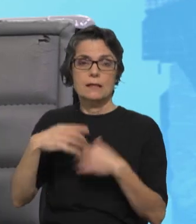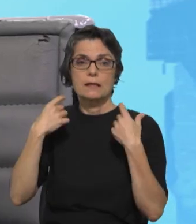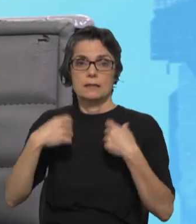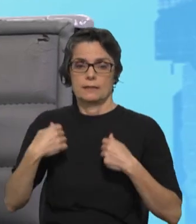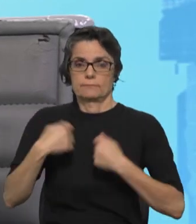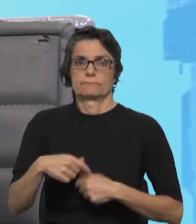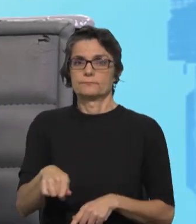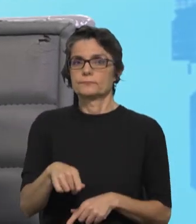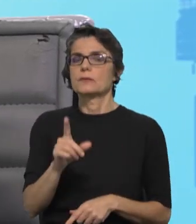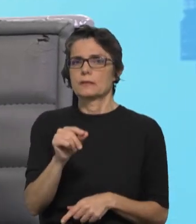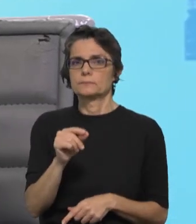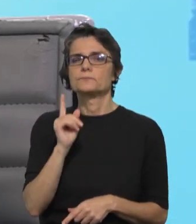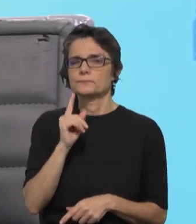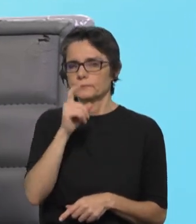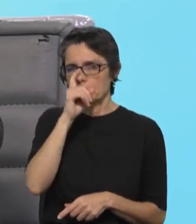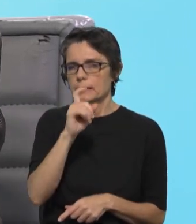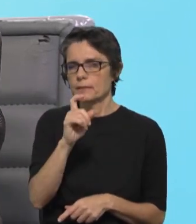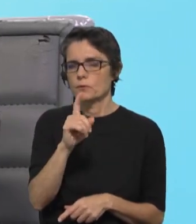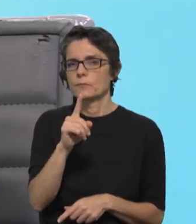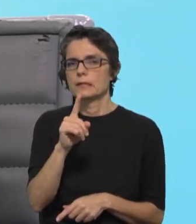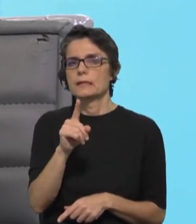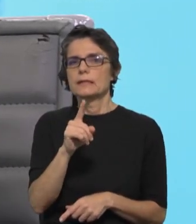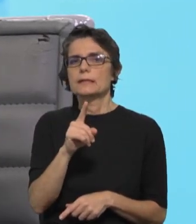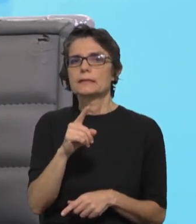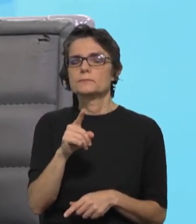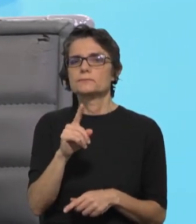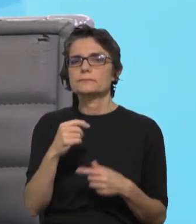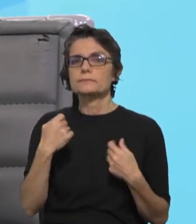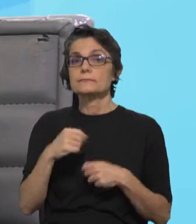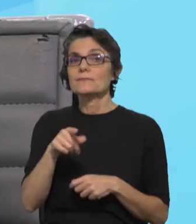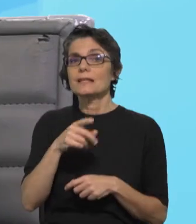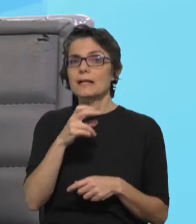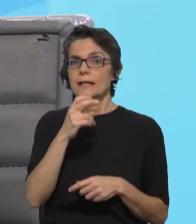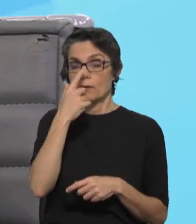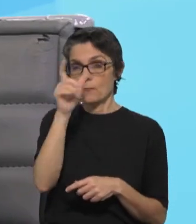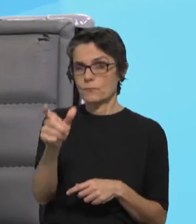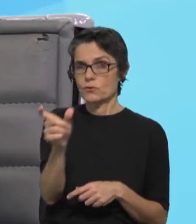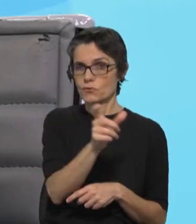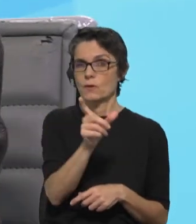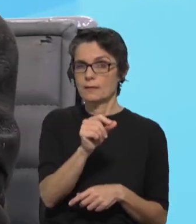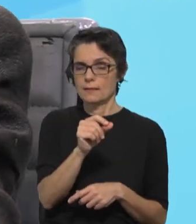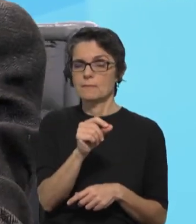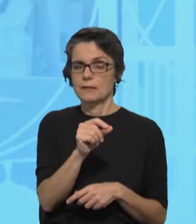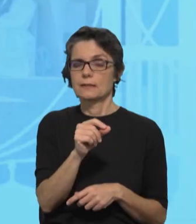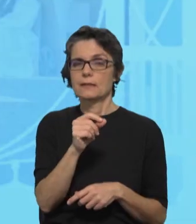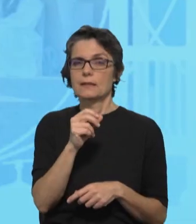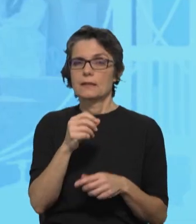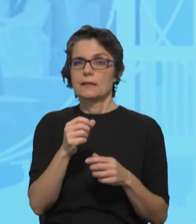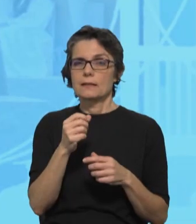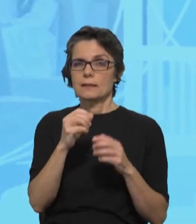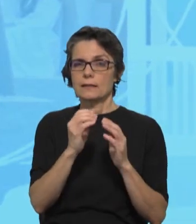e este pormenor de gabardine lembrou-me logo uma presença na Capela do Rato, nas homilias,